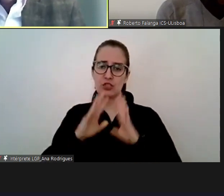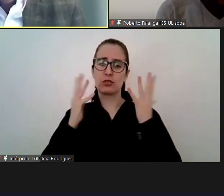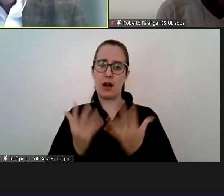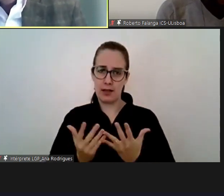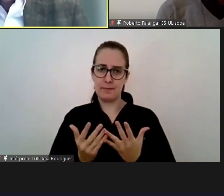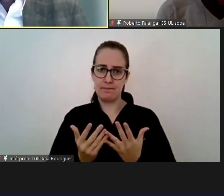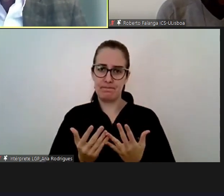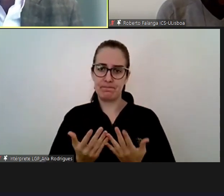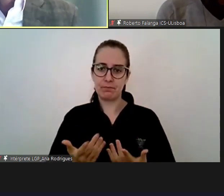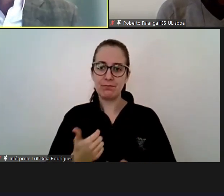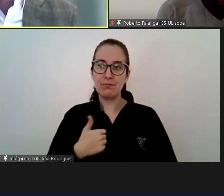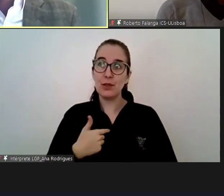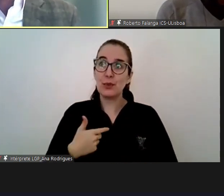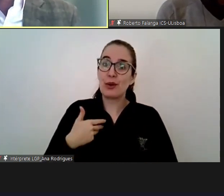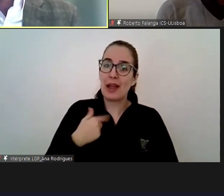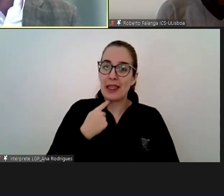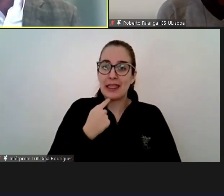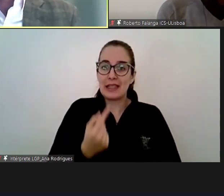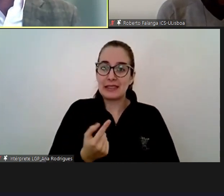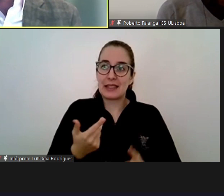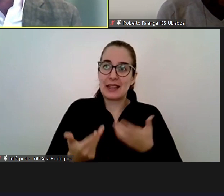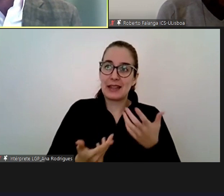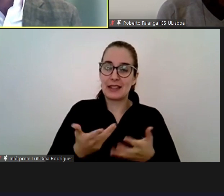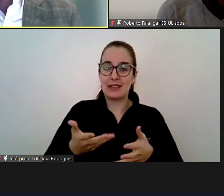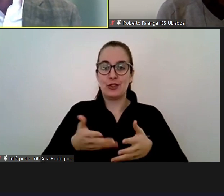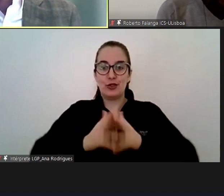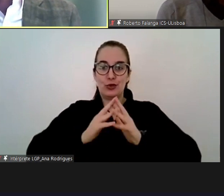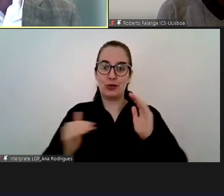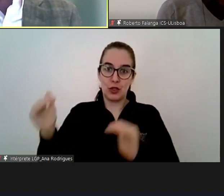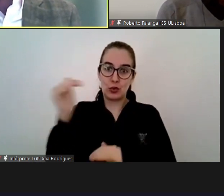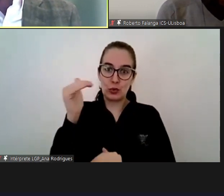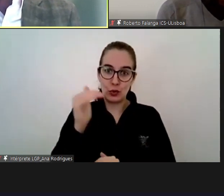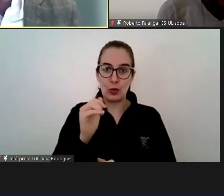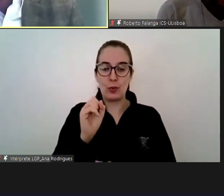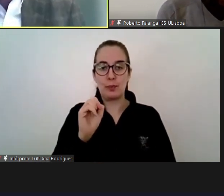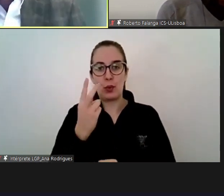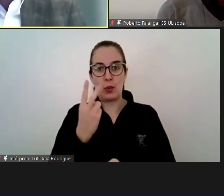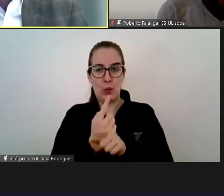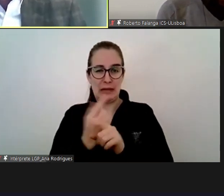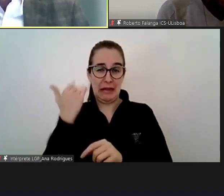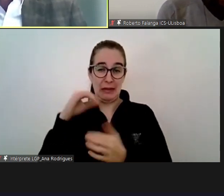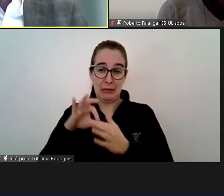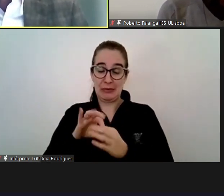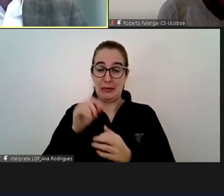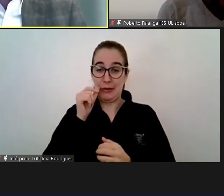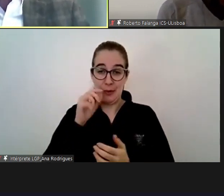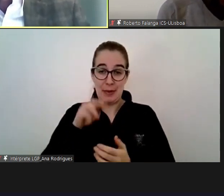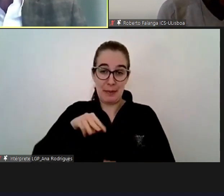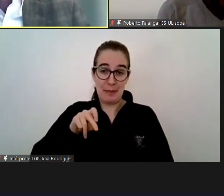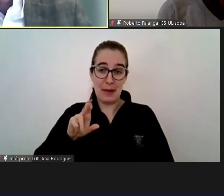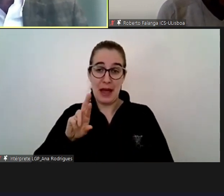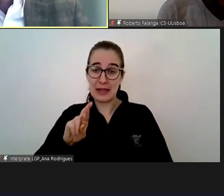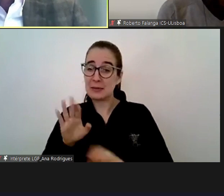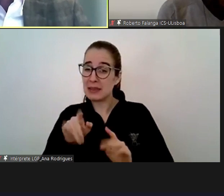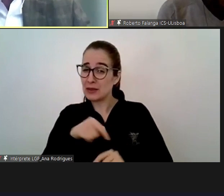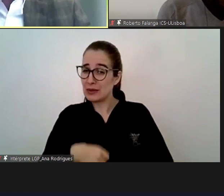usar aqui a linguagem das infraestruturas e das superestruturas, a velha linguagem marxista, mas nós temos já um problema de superestrutura, não é já só de